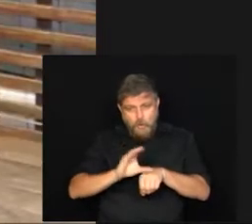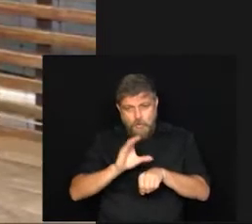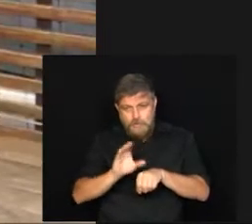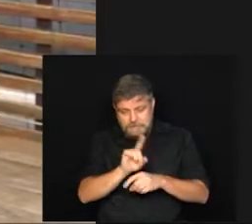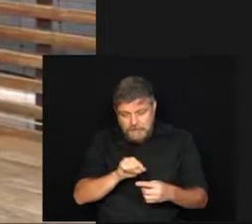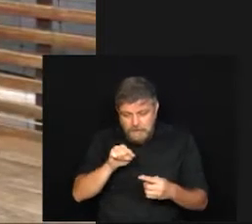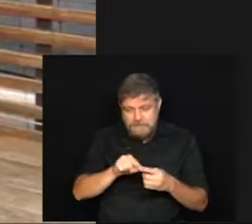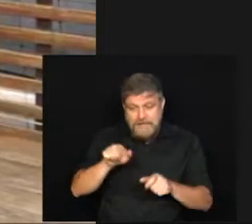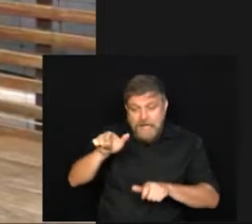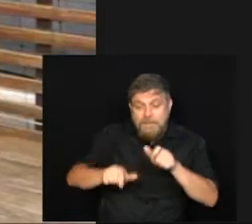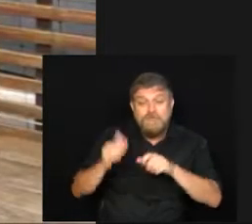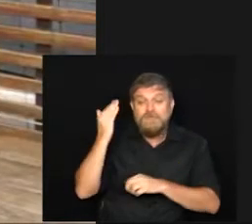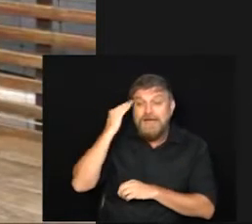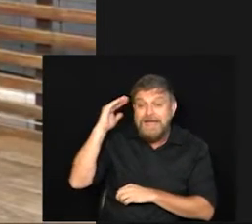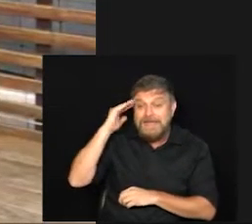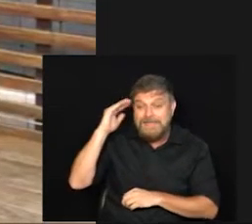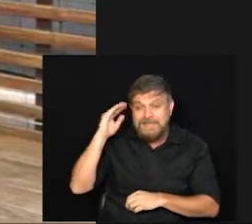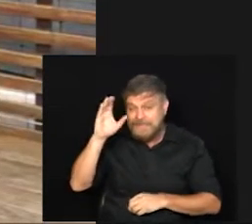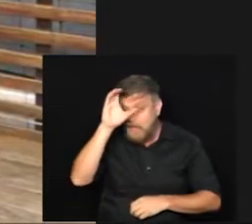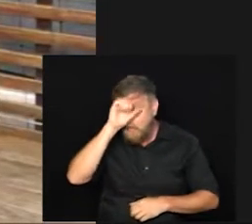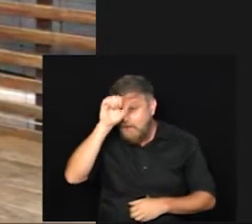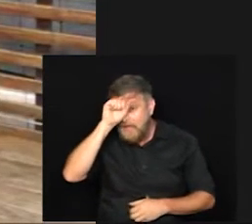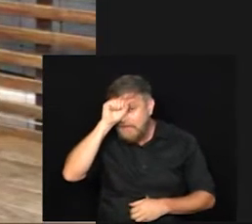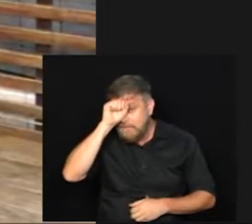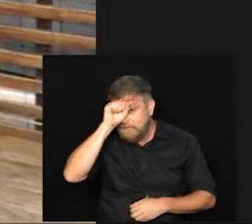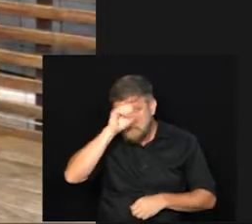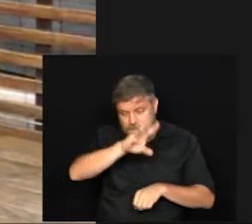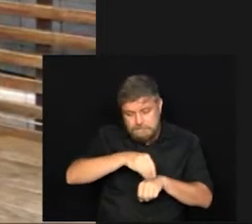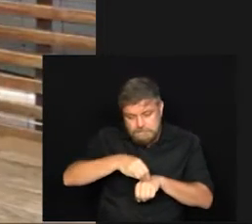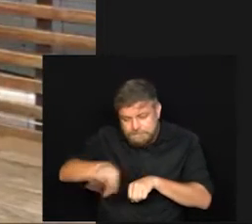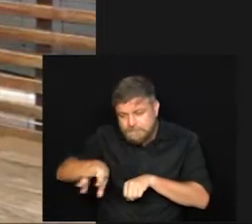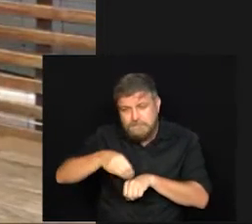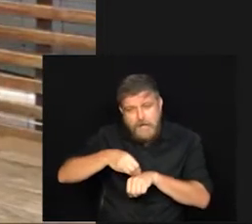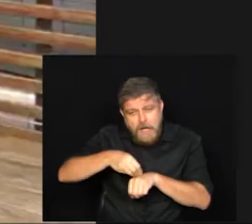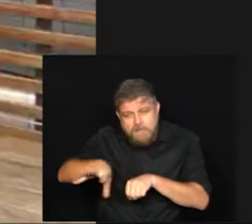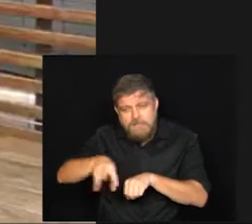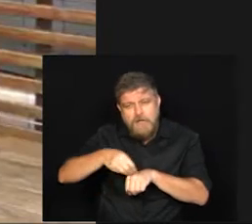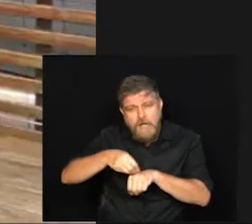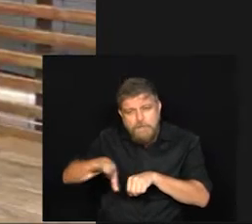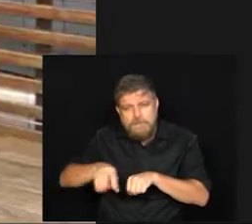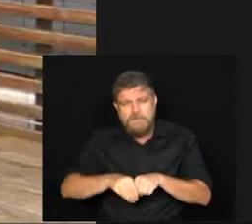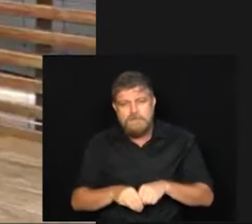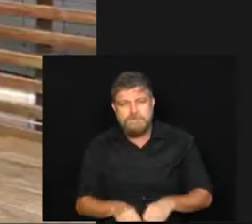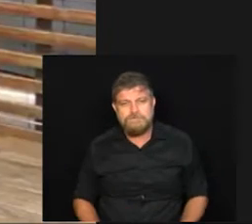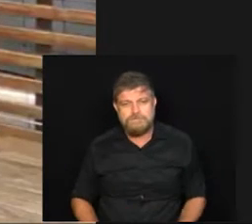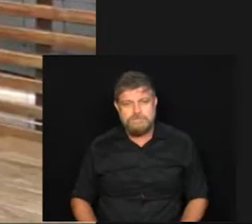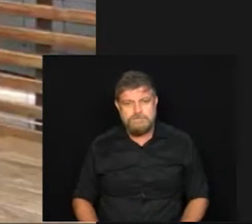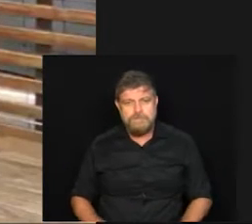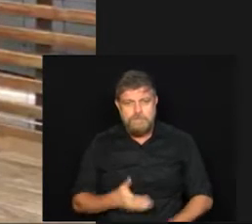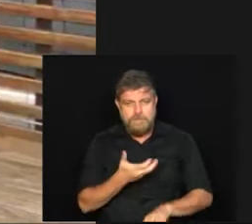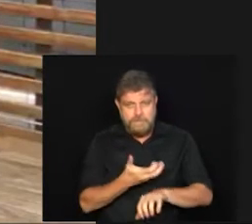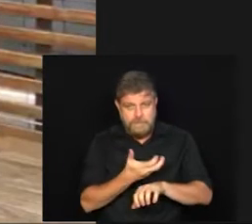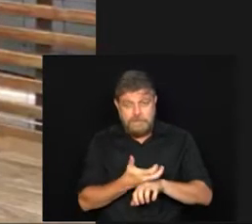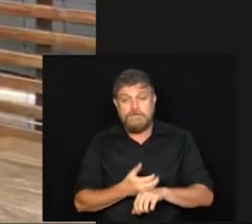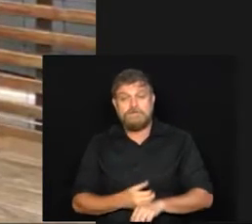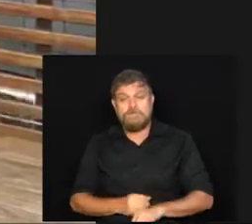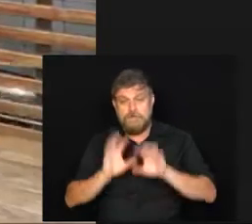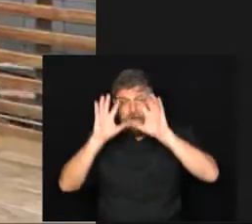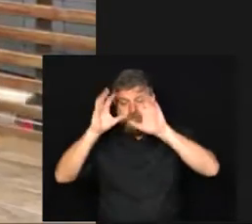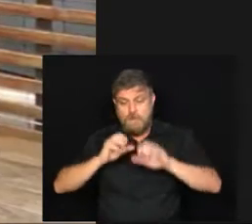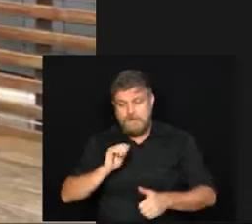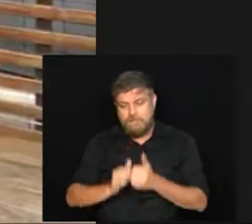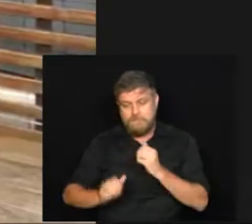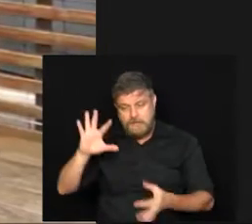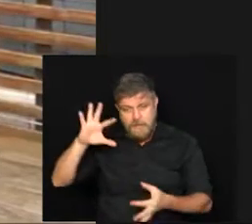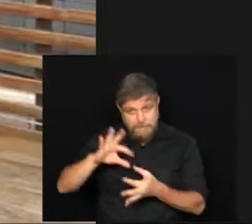pessoas entendam e aprendam a passar os fundamentos, a ensinar a modalidade para os demais que estão se inserindo. Então,